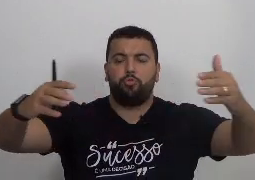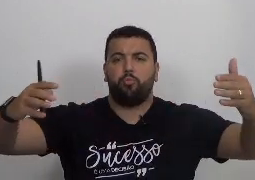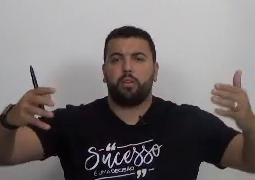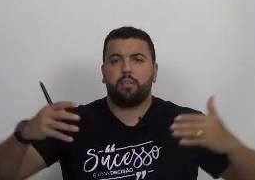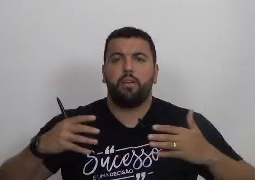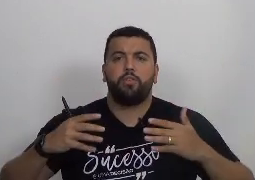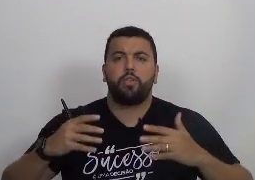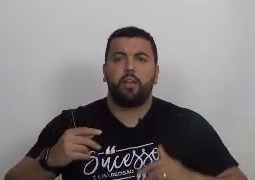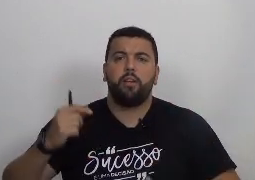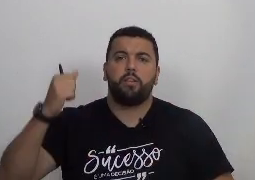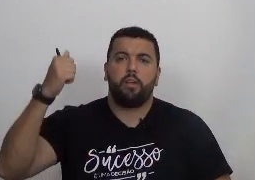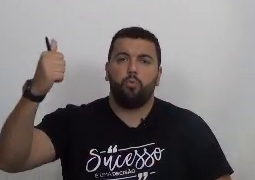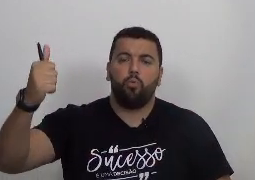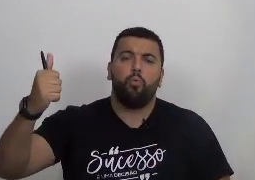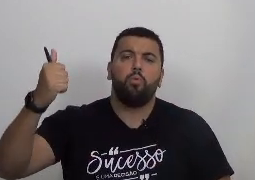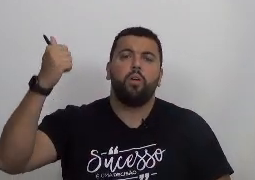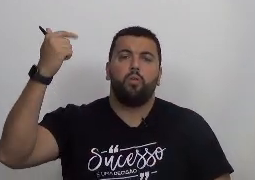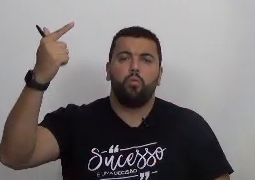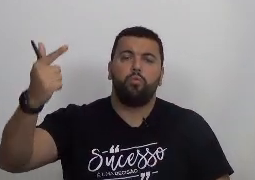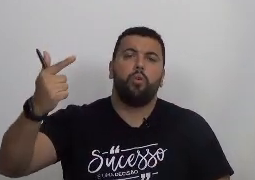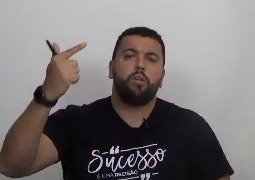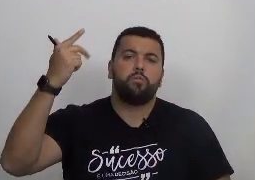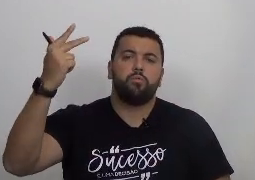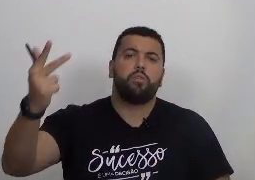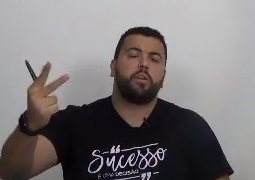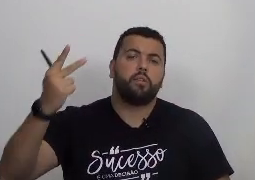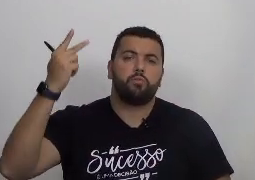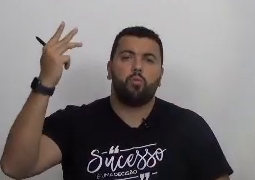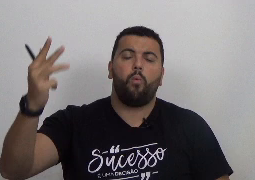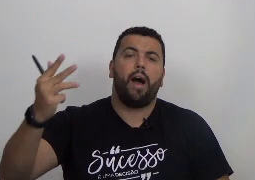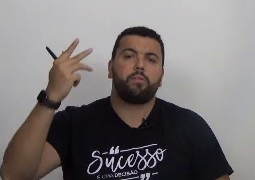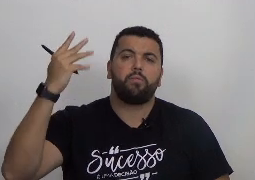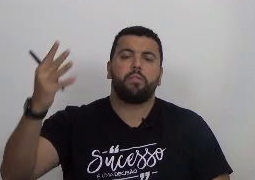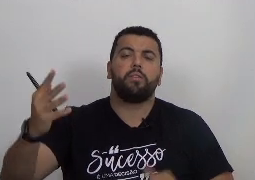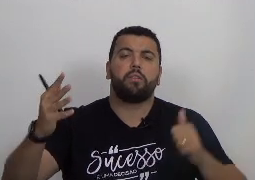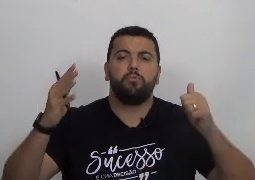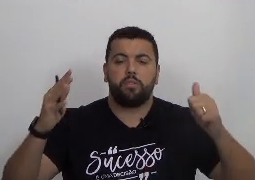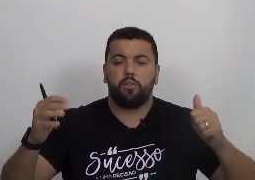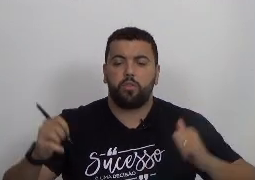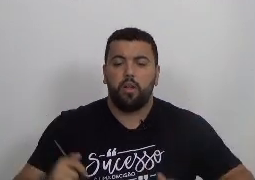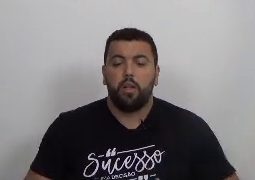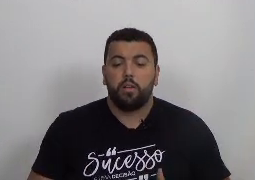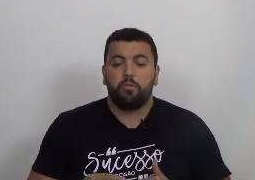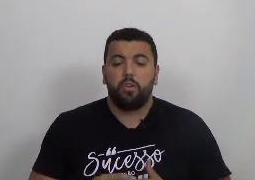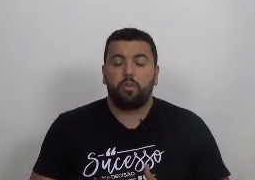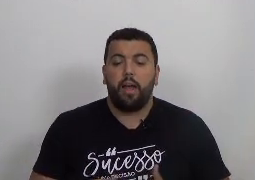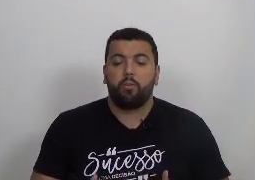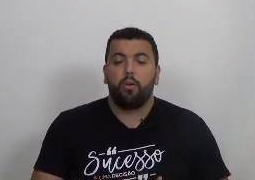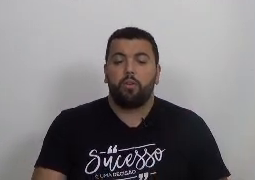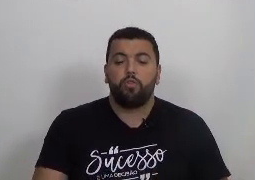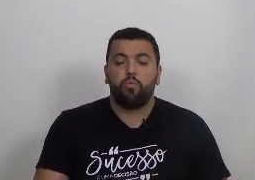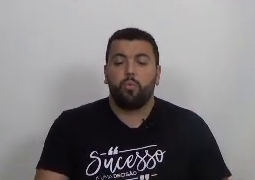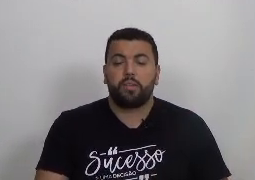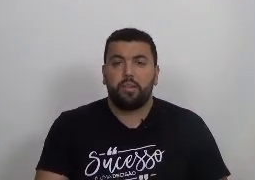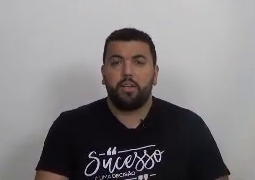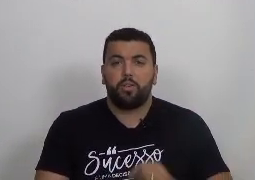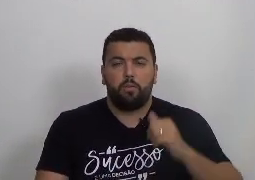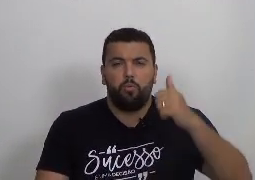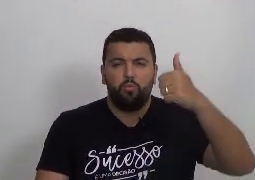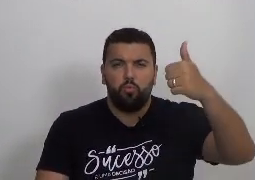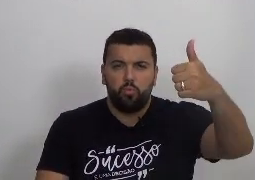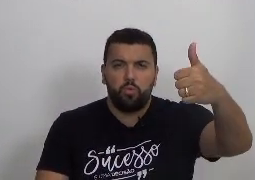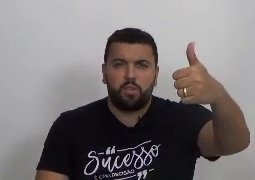dado numerado de 1 a 6 ele tem 1 o 2 o 3 o 4 5 ou 6 então seu caro